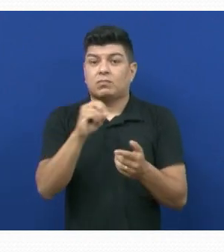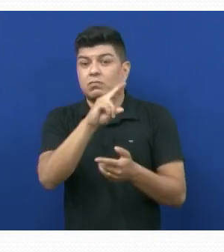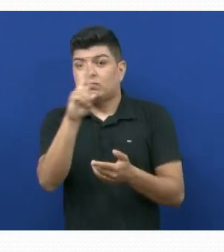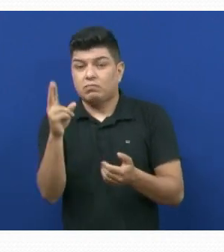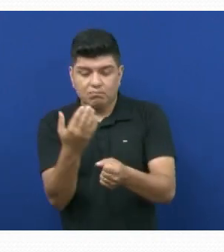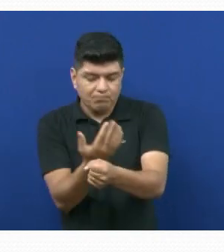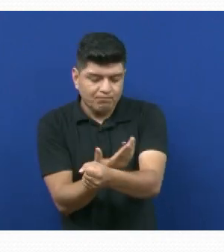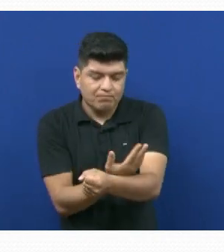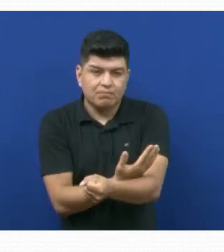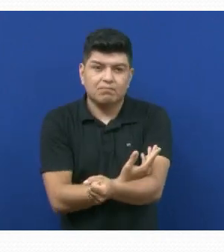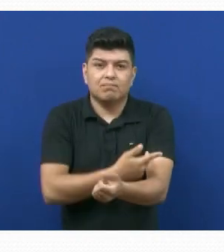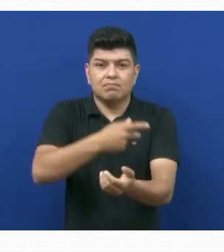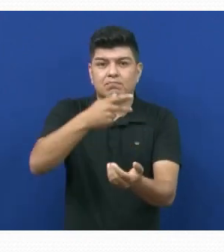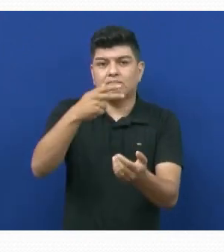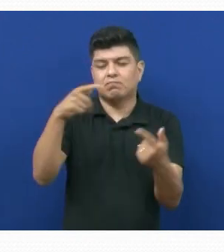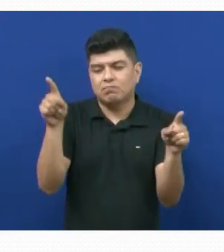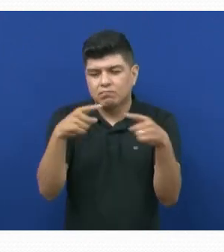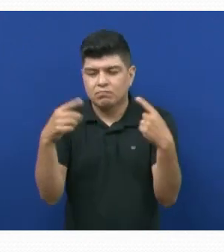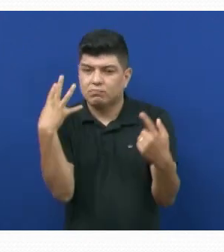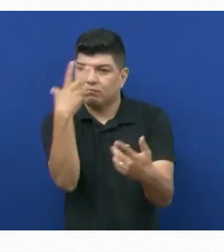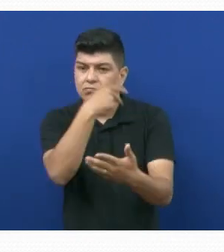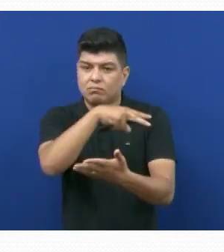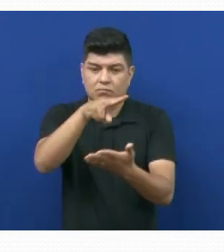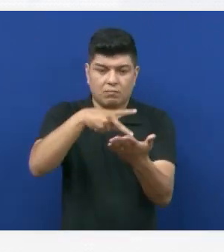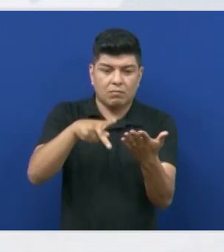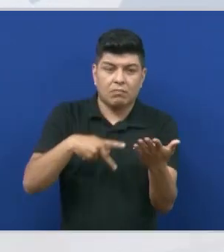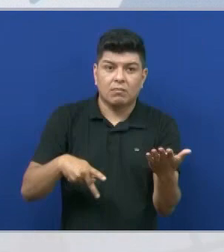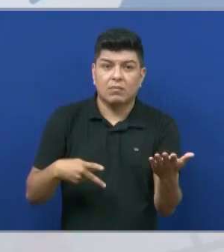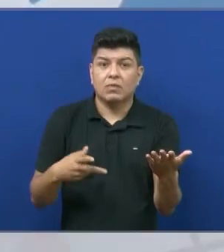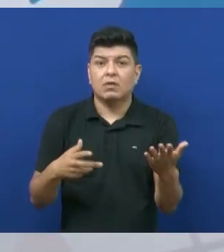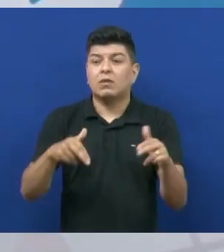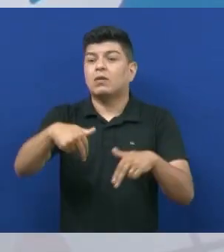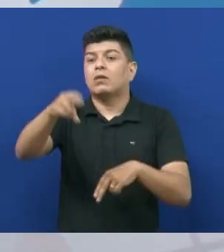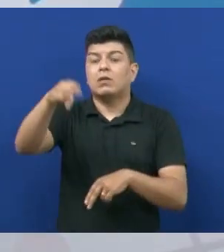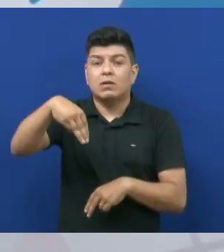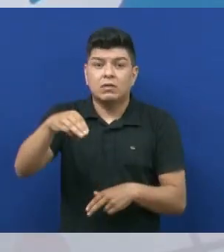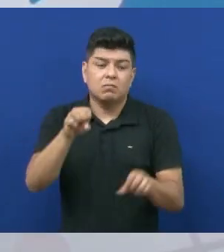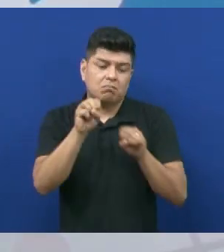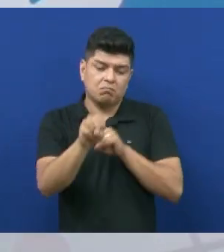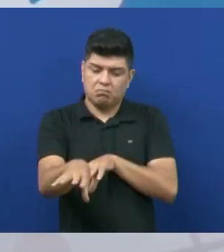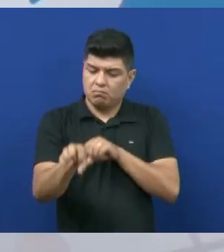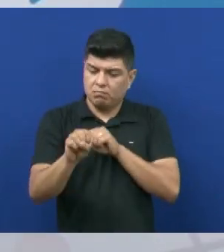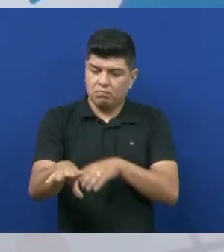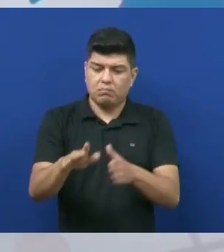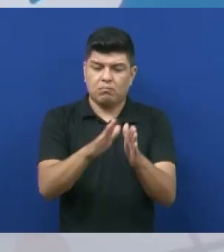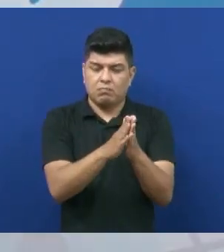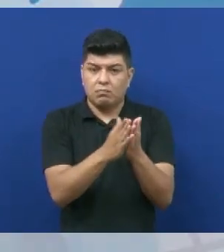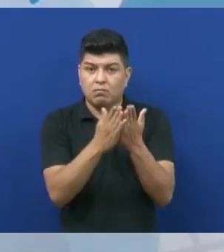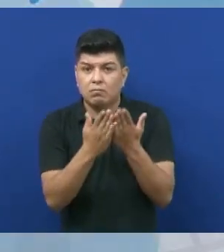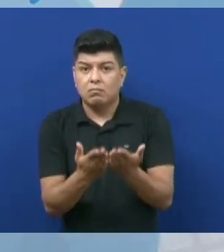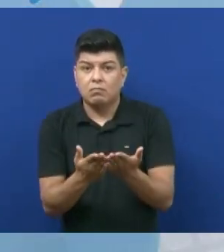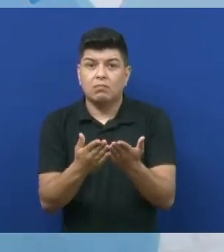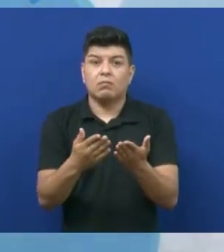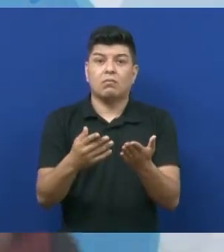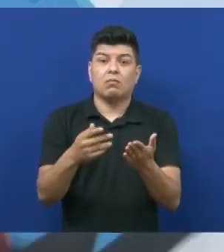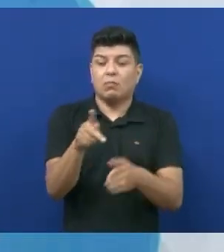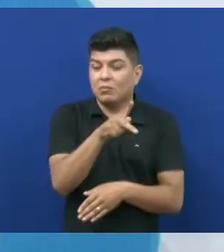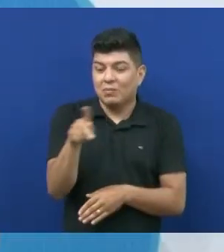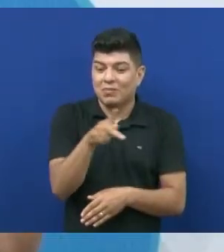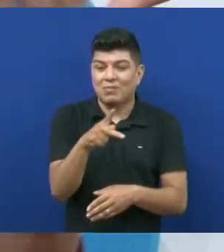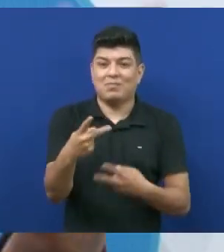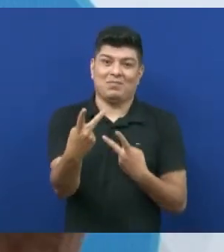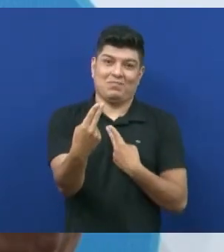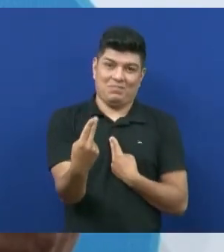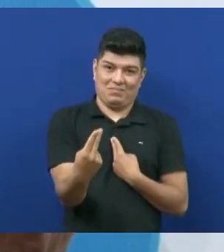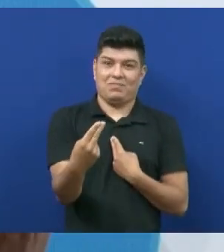se emocionou com uma bela música e uma linda poesia? Quem nunca foi ensinado através de um livro didático ou mesmo de uma professora como